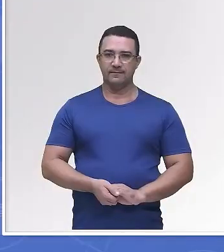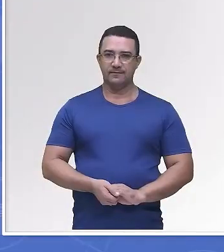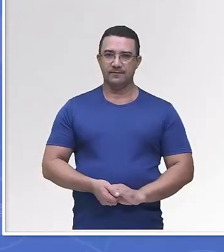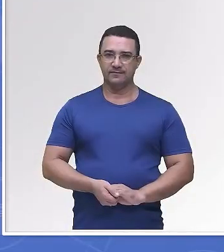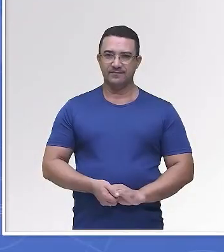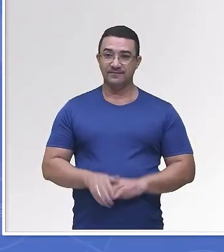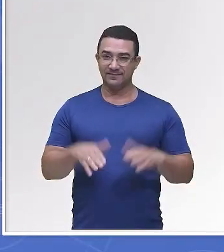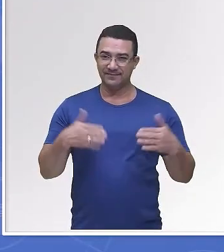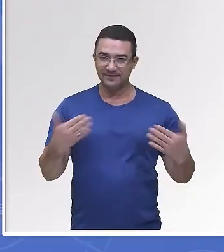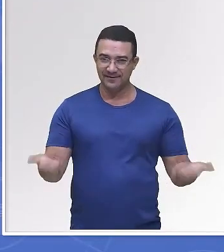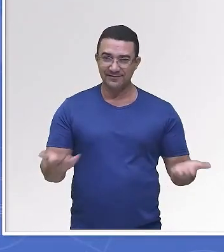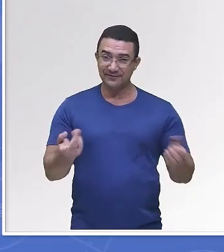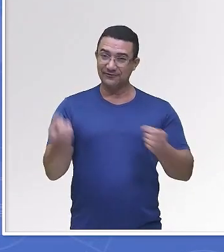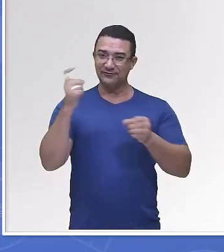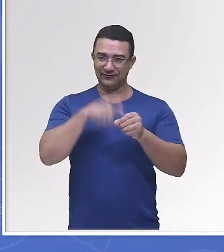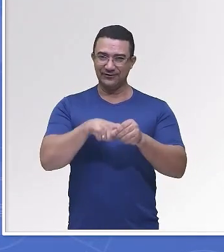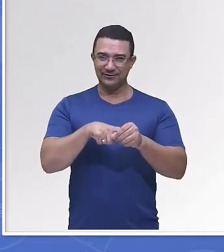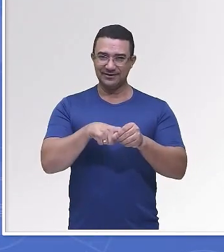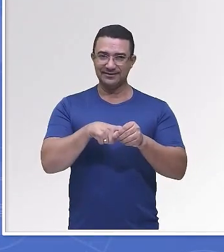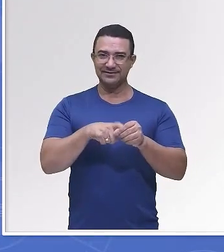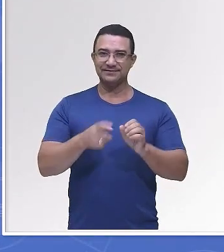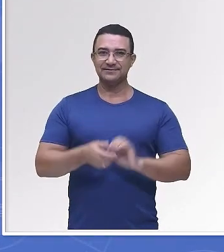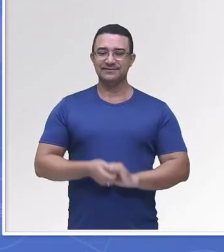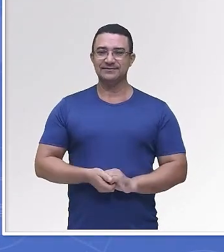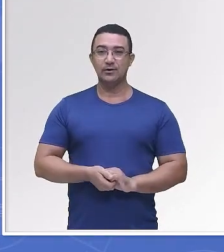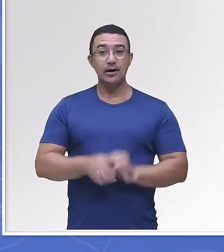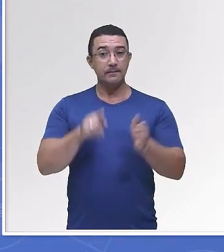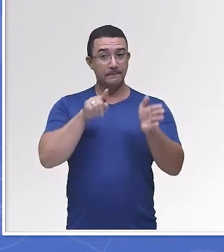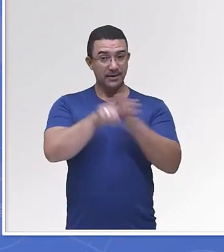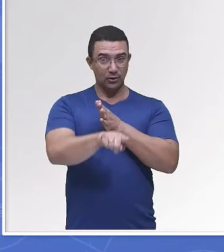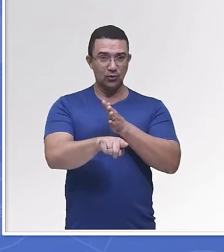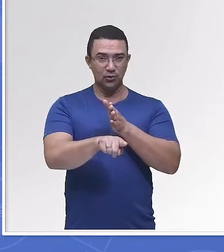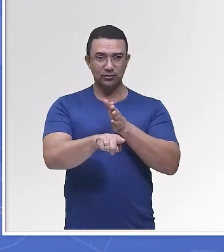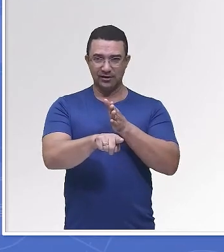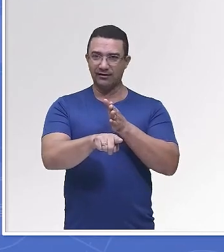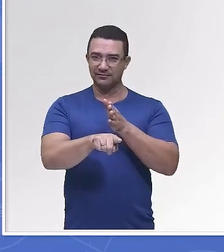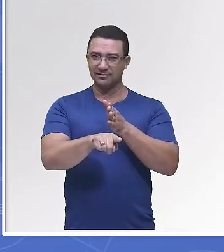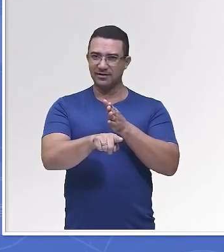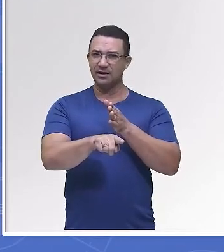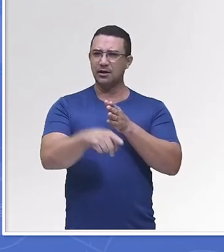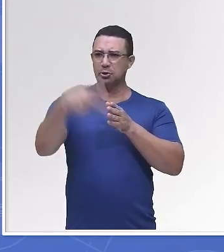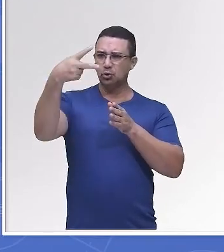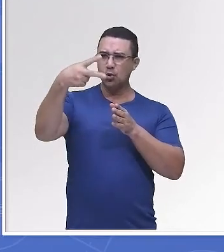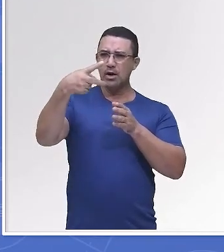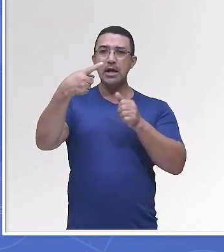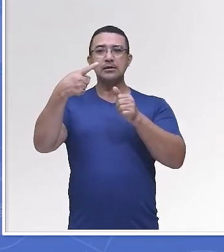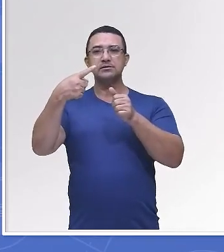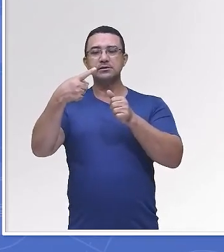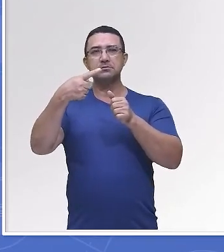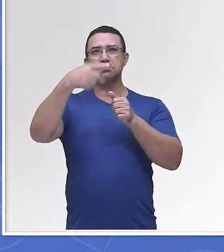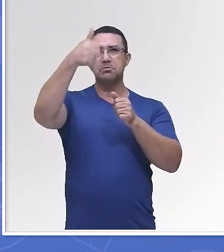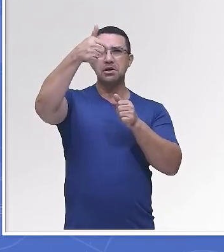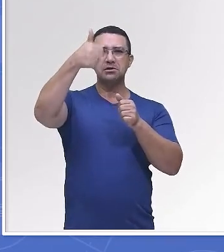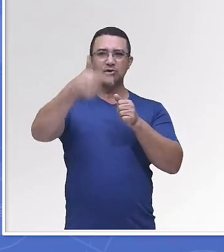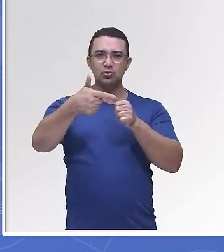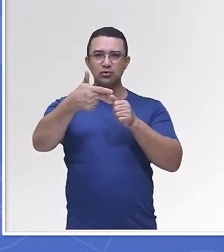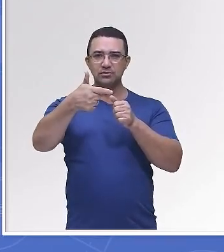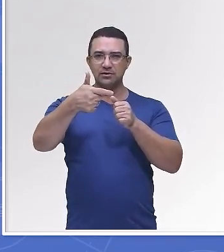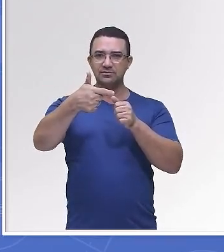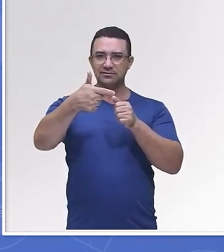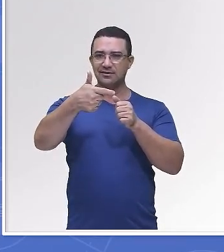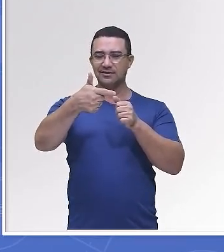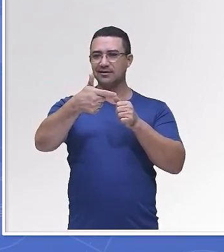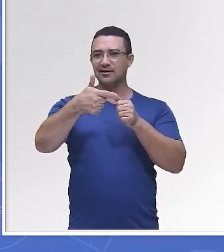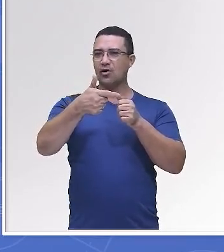Muito bem, retornamos. Nessa questão, ao contrário das duas primeiras, a gente não teve uma quase unanimidade do chat,